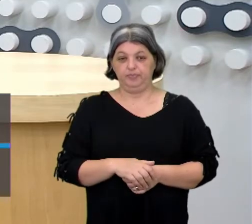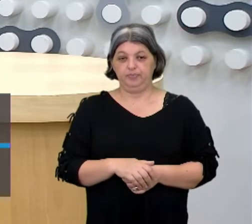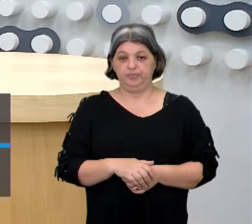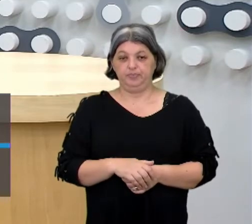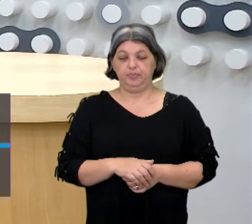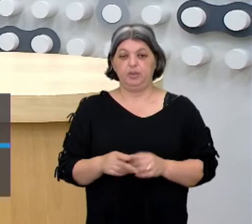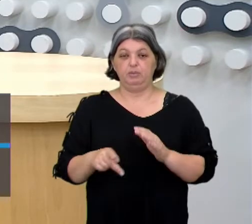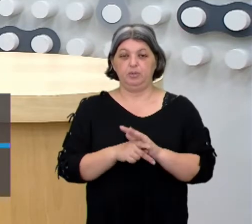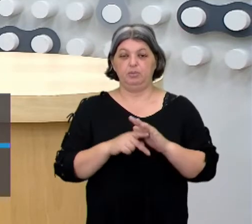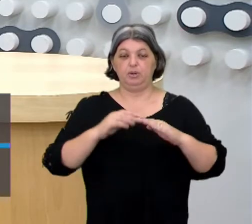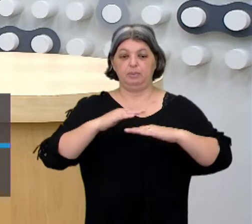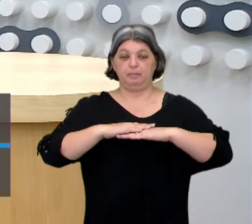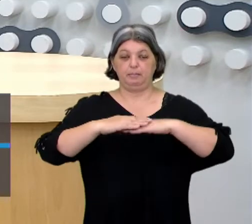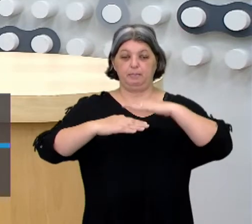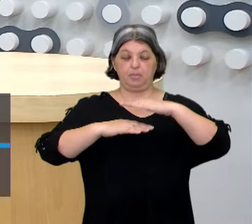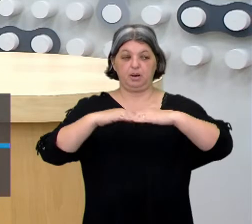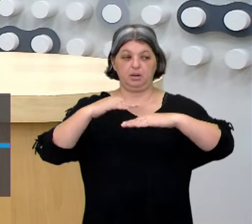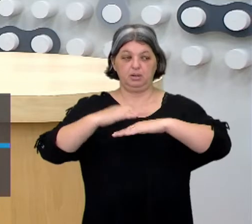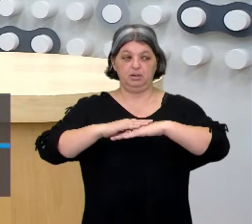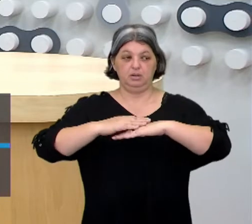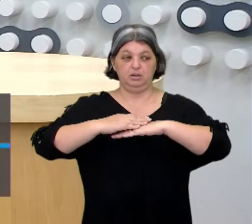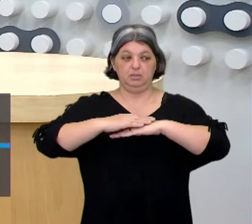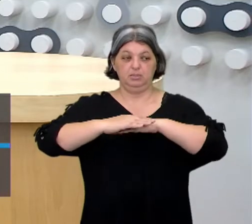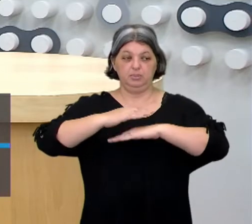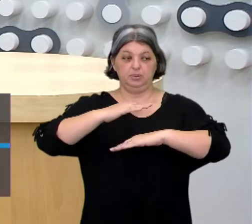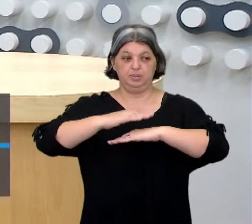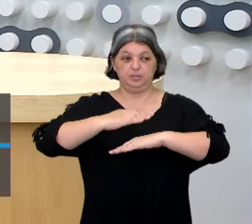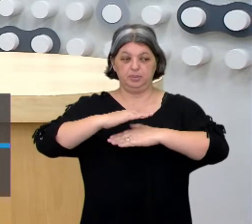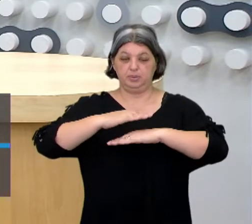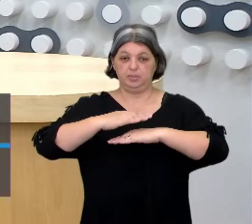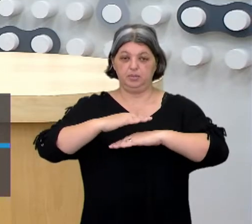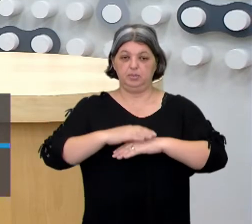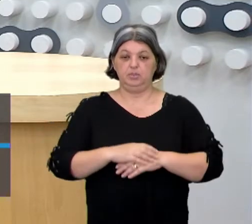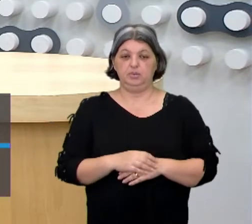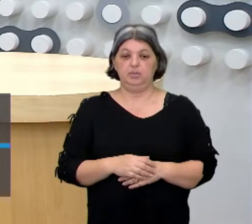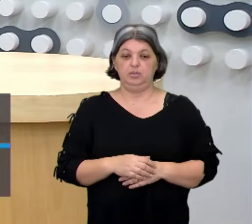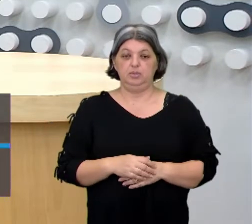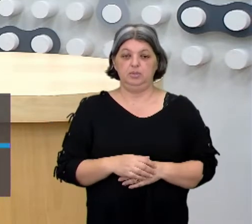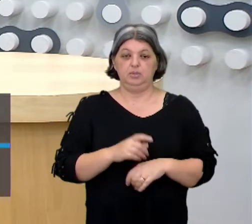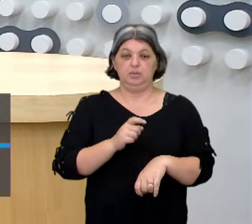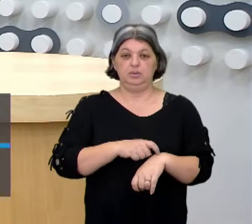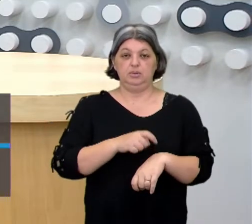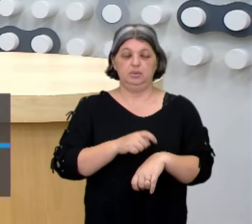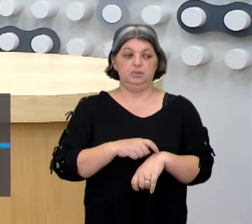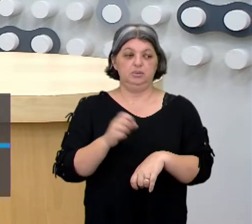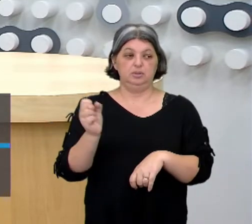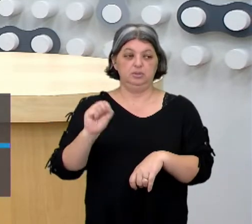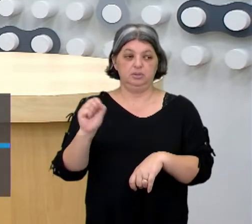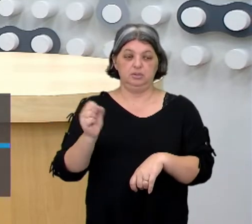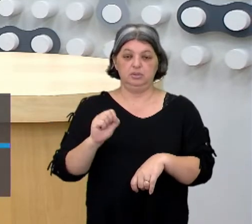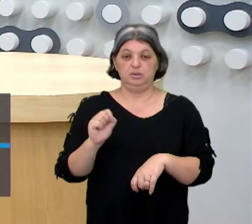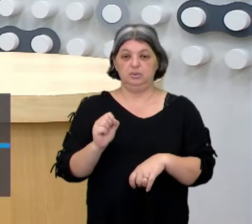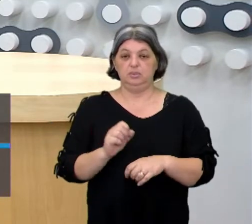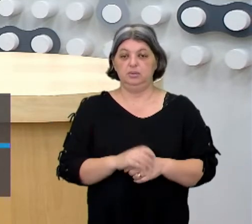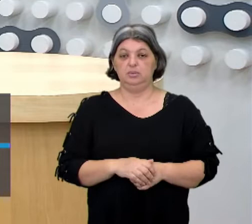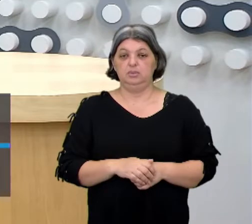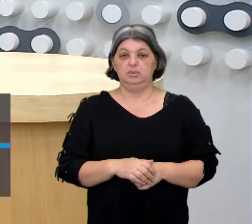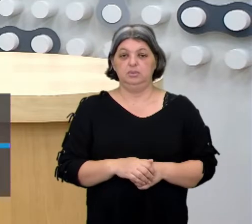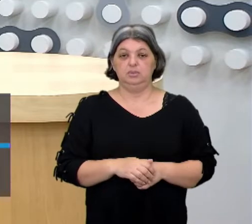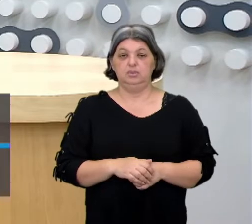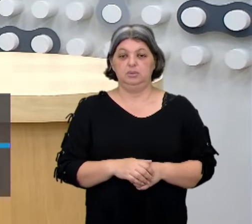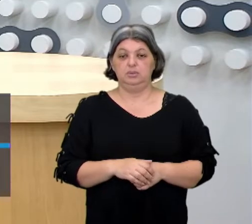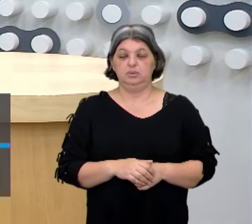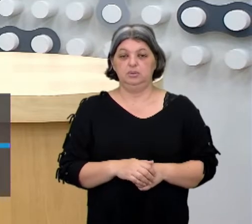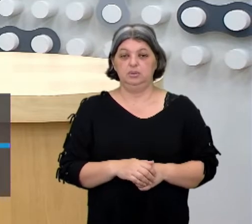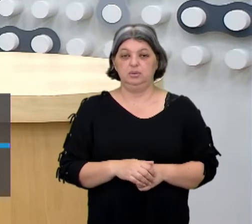placas tectônicas, né? Então isso aí, né, você tem fração de segundos, né, para estar indicando a localização aí de um